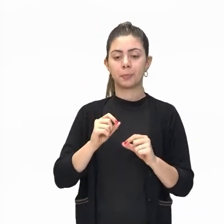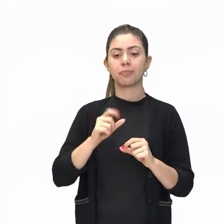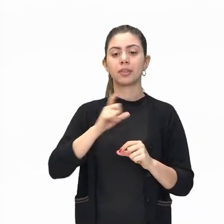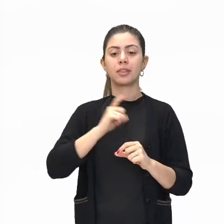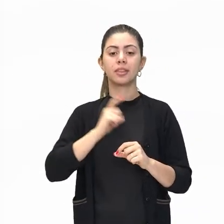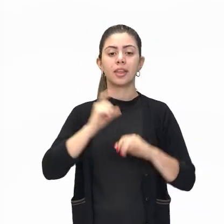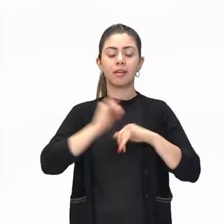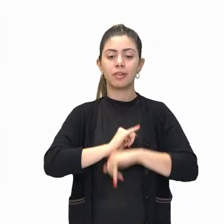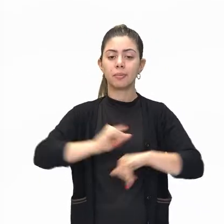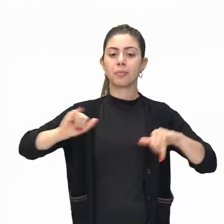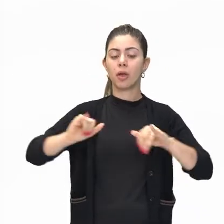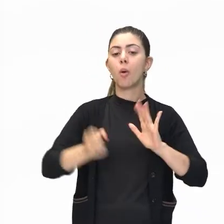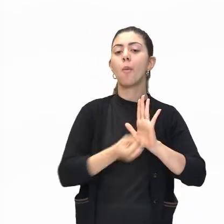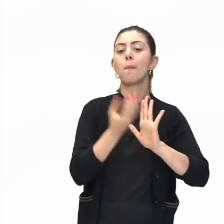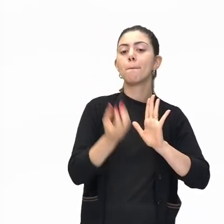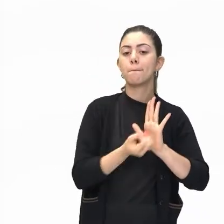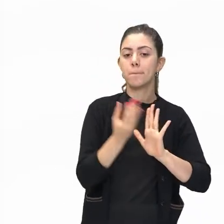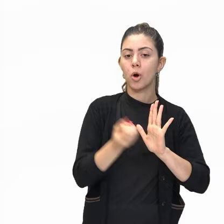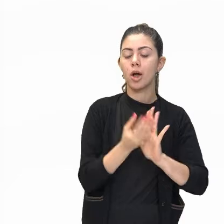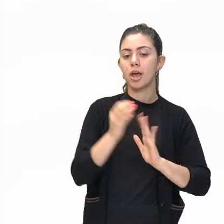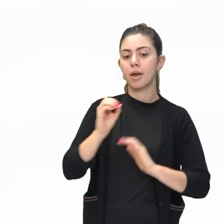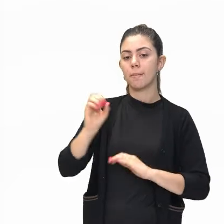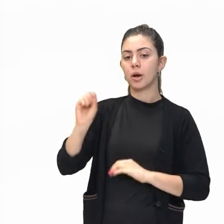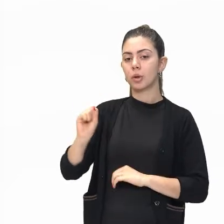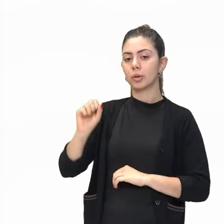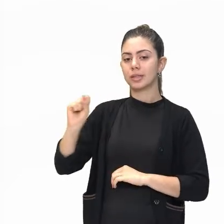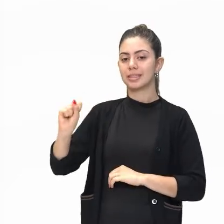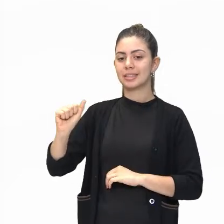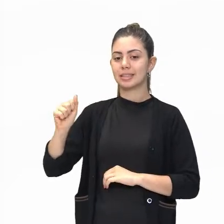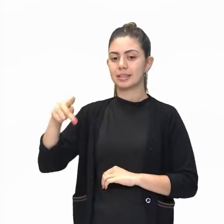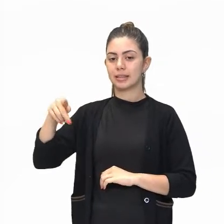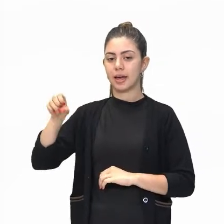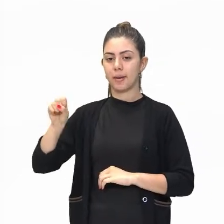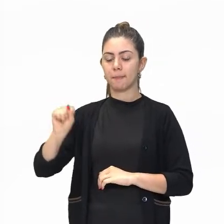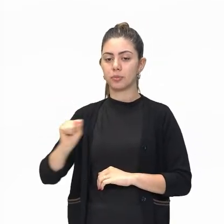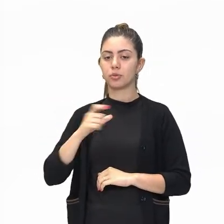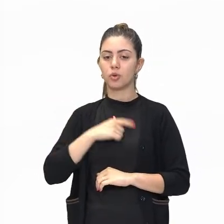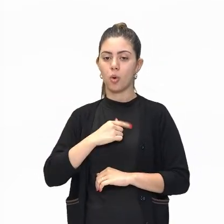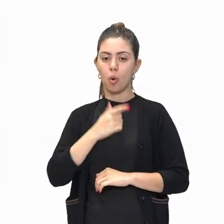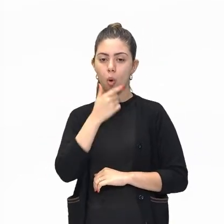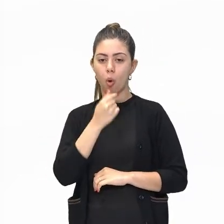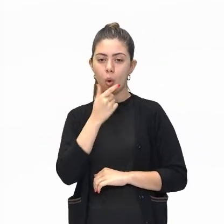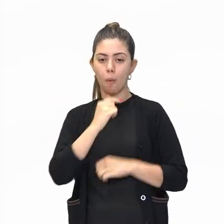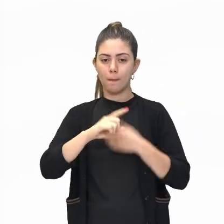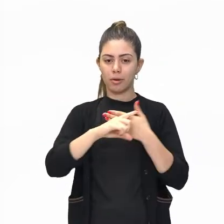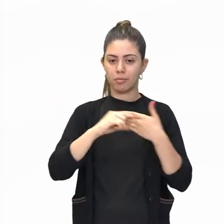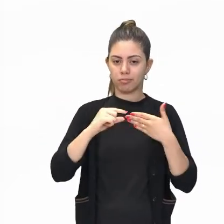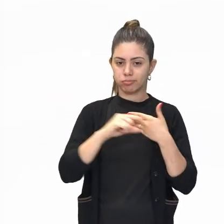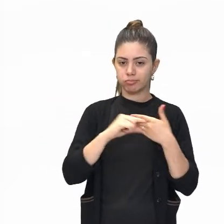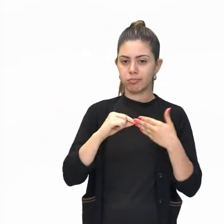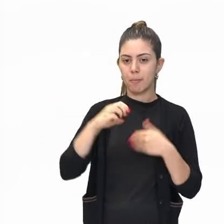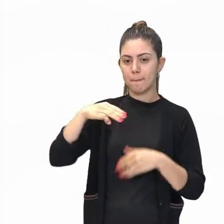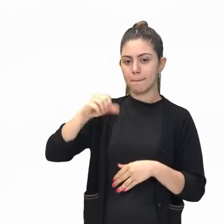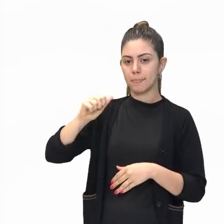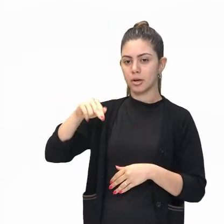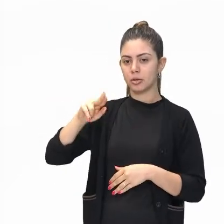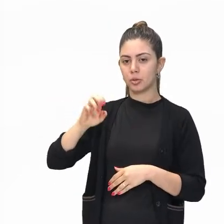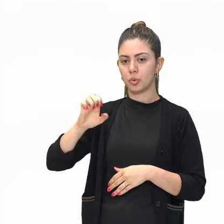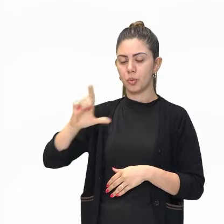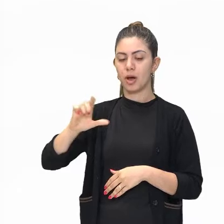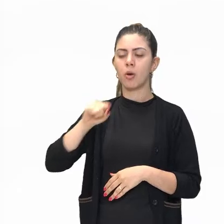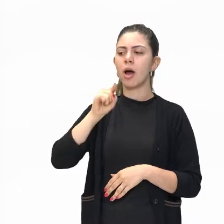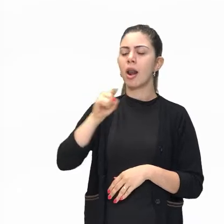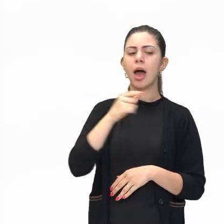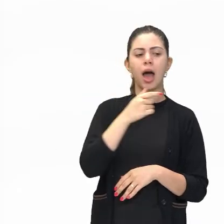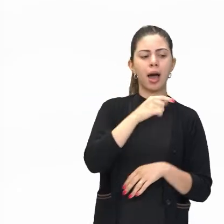estava sendo declamado o poema Os Sapos, de Manuel Bandeira. A plateia vaiou.